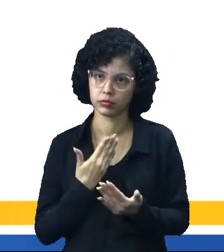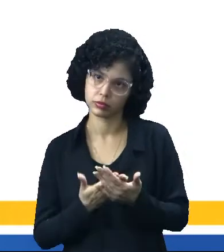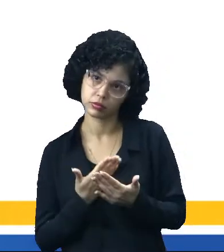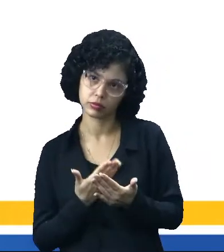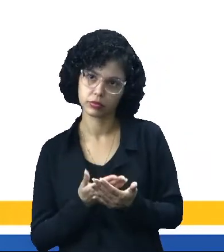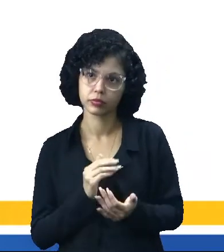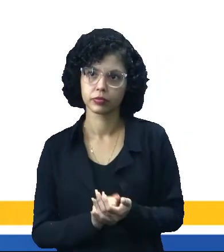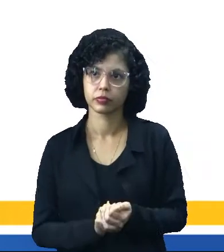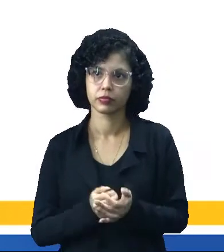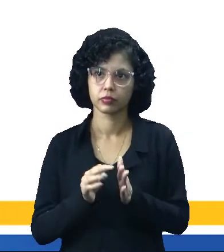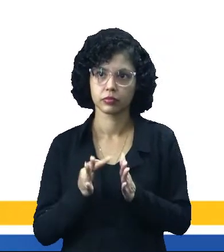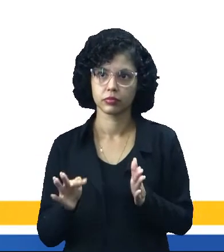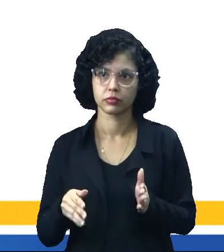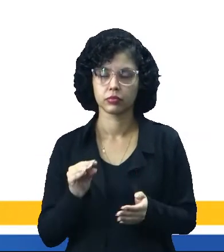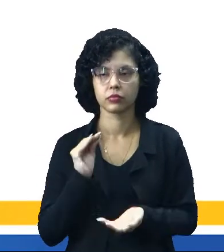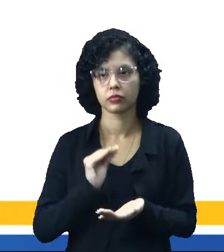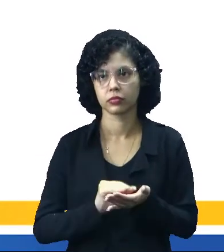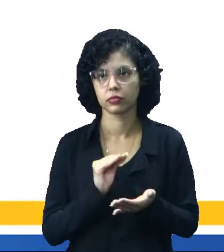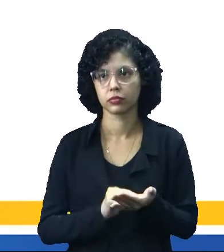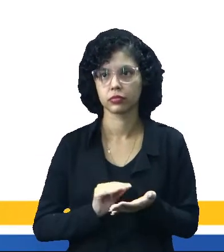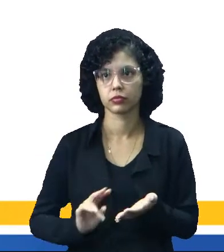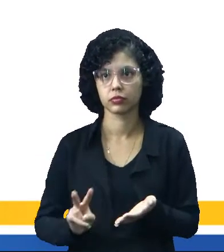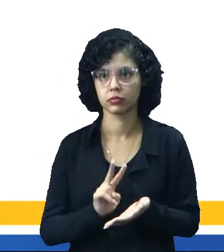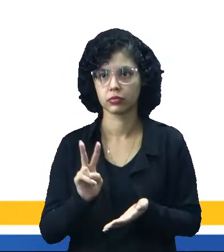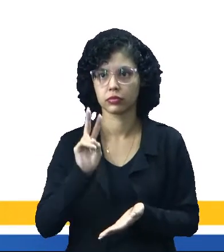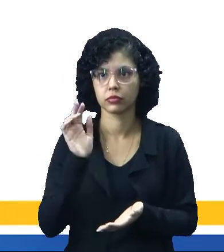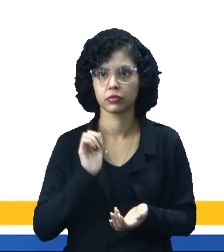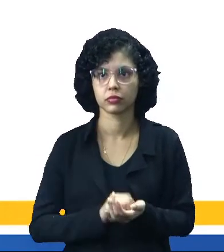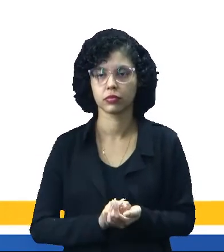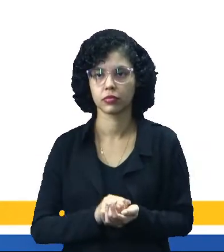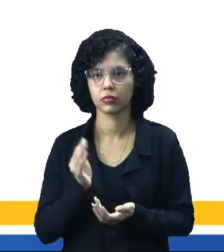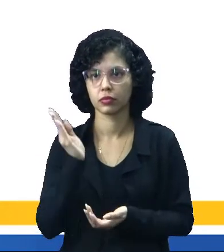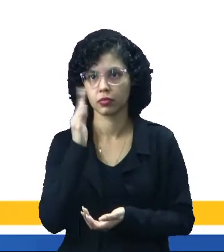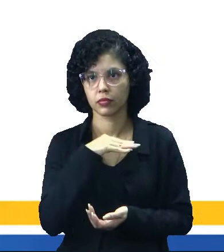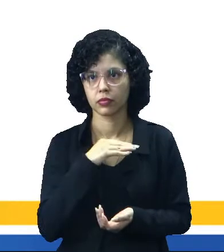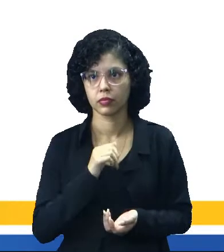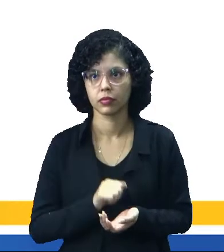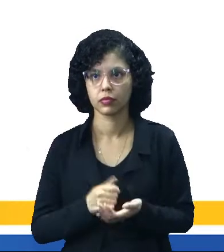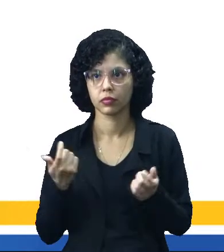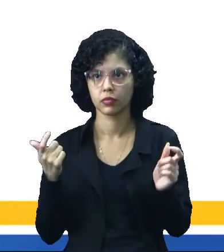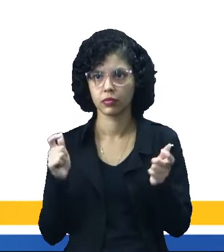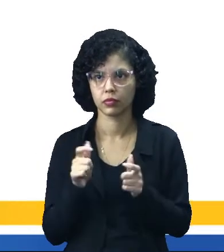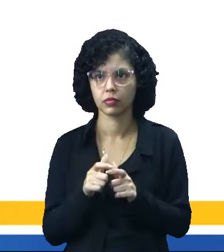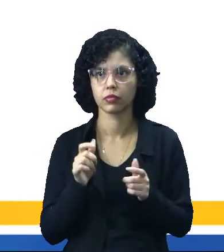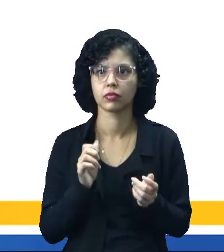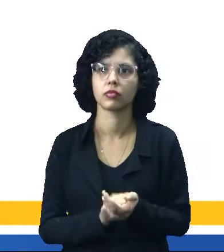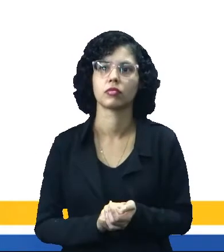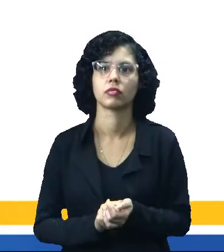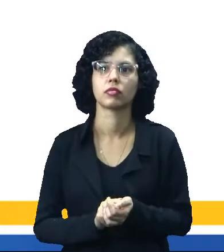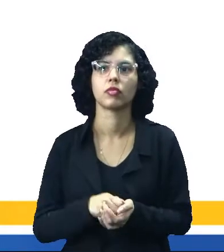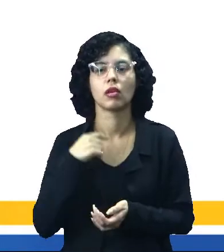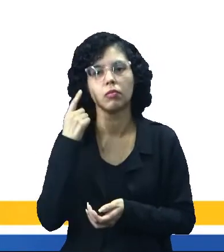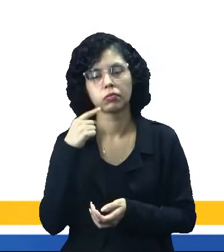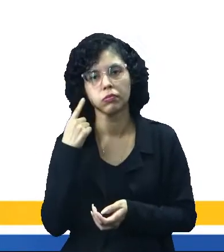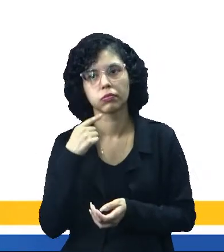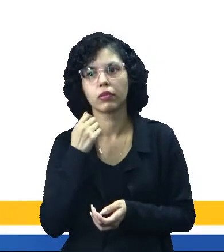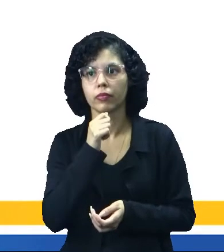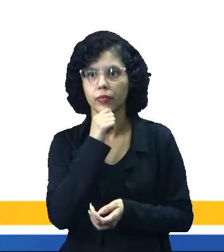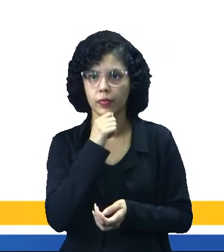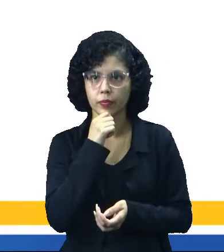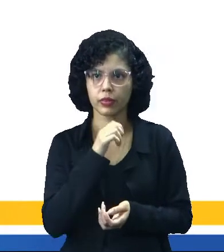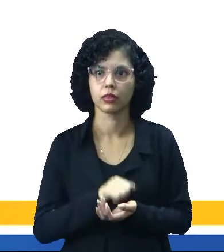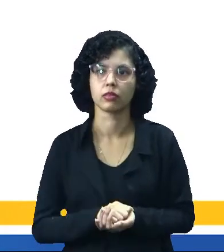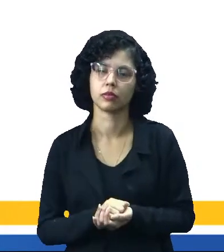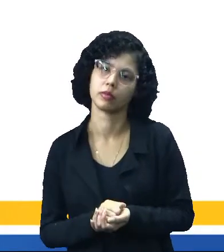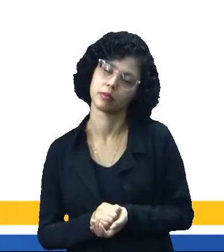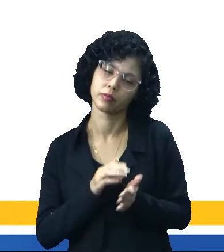né, e as funções desvalorizadas e mal remuneradas, né, por serem consideradas menores, né. A gente tem o médico, o advogado, o engenheiro, né,